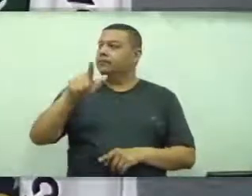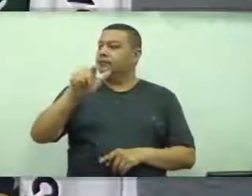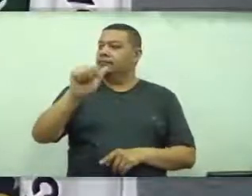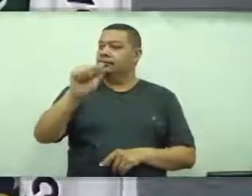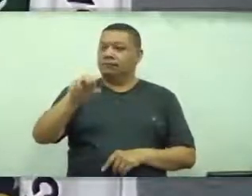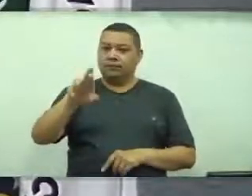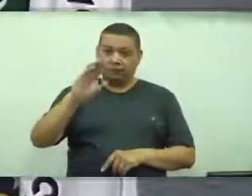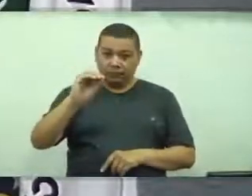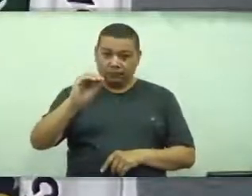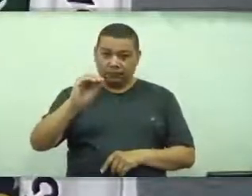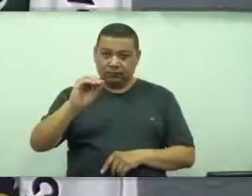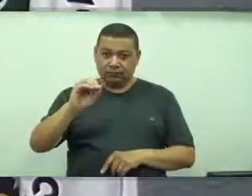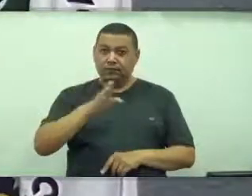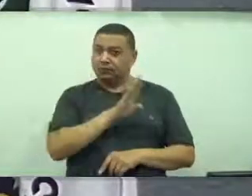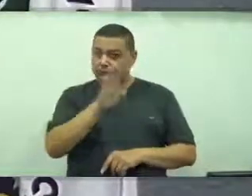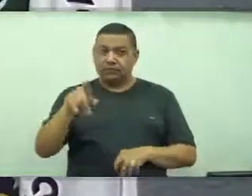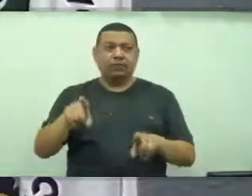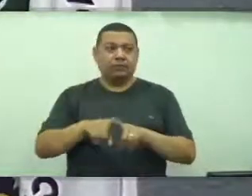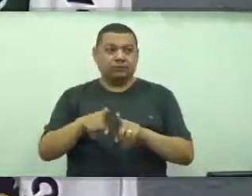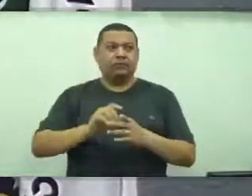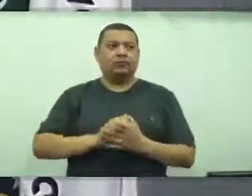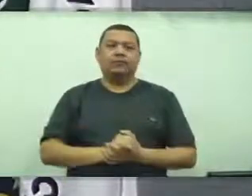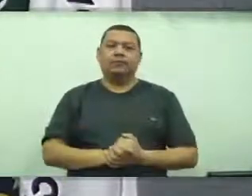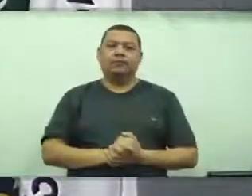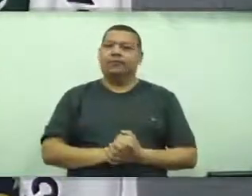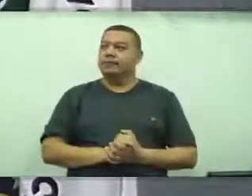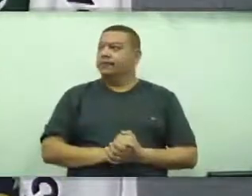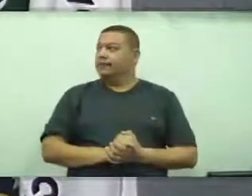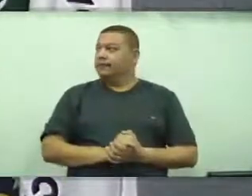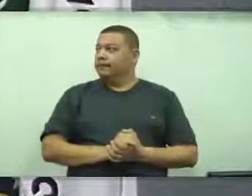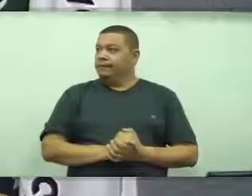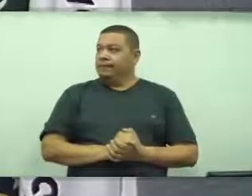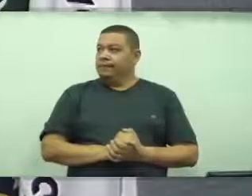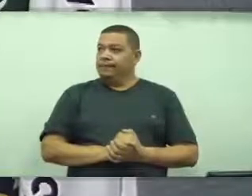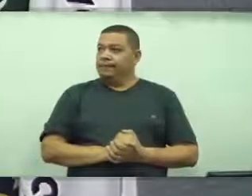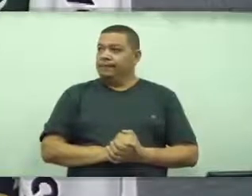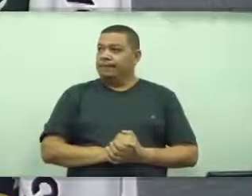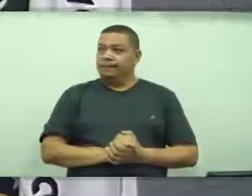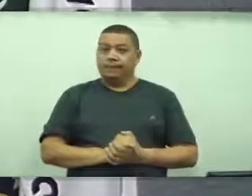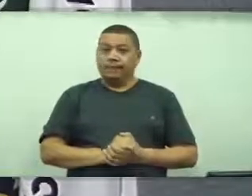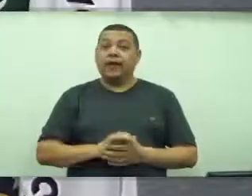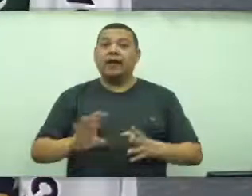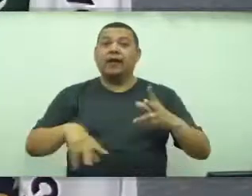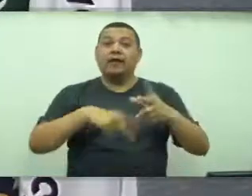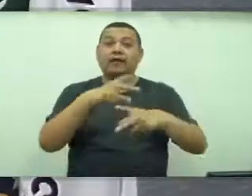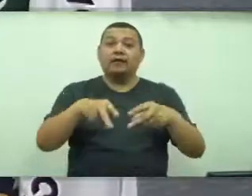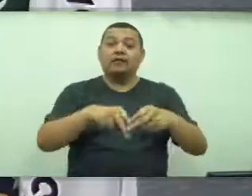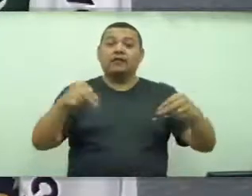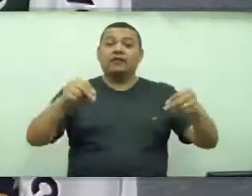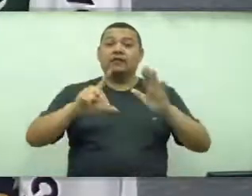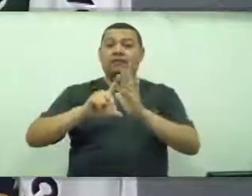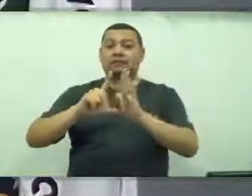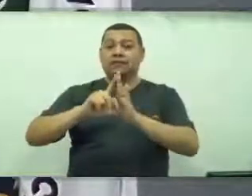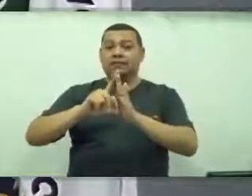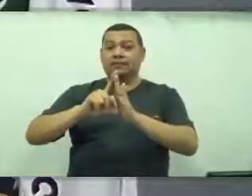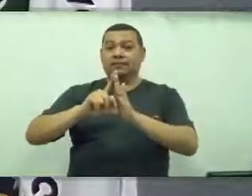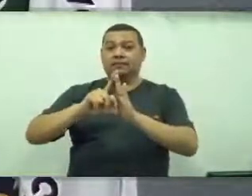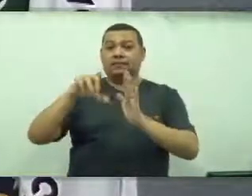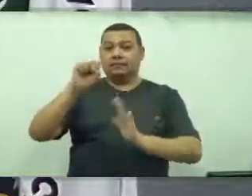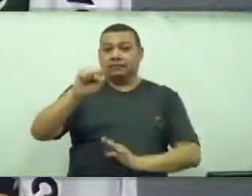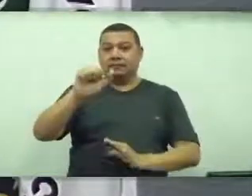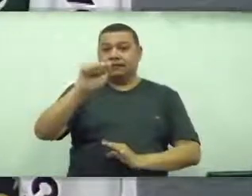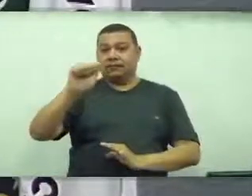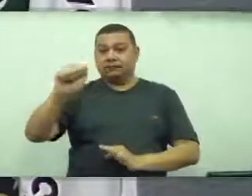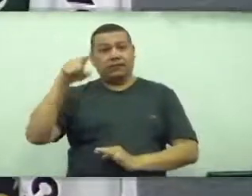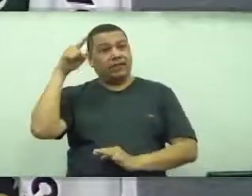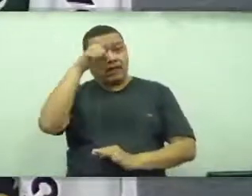bem depois, mas esteve lá presente com a gente. Na reinauguração da loja do SAAI no